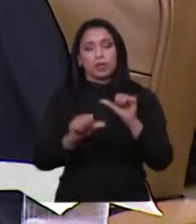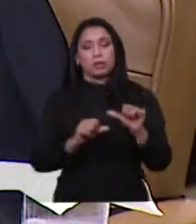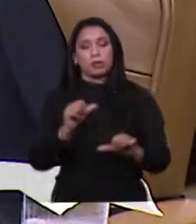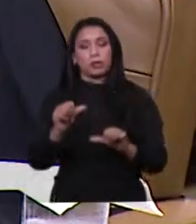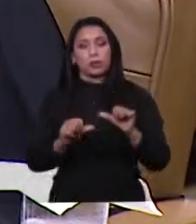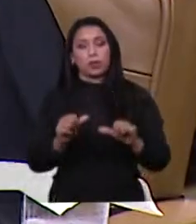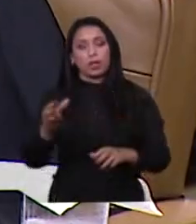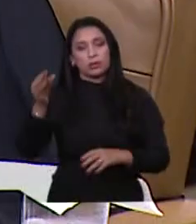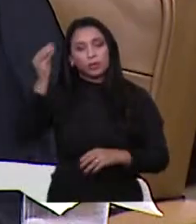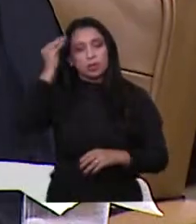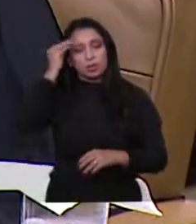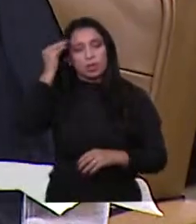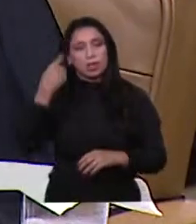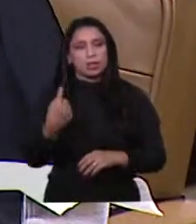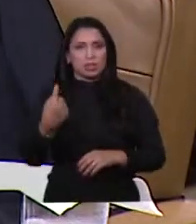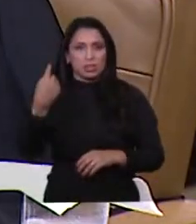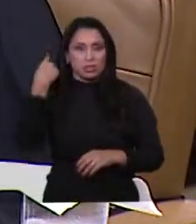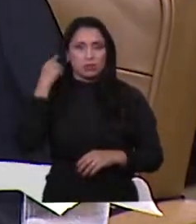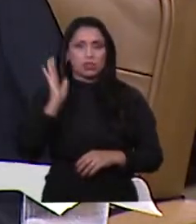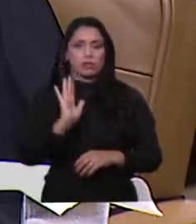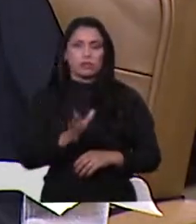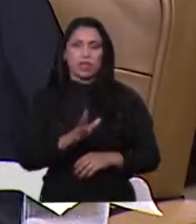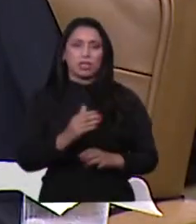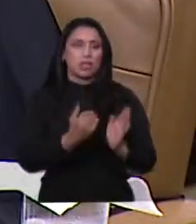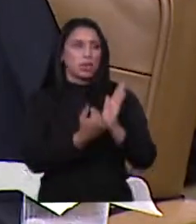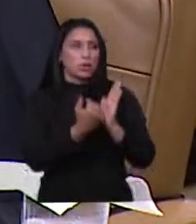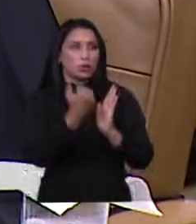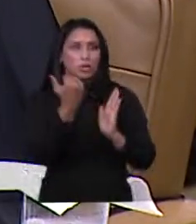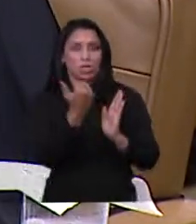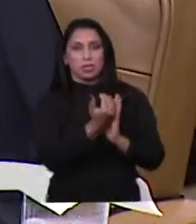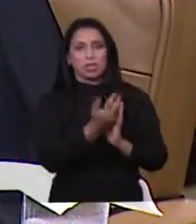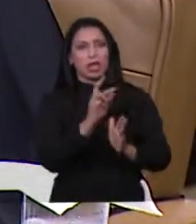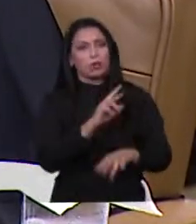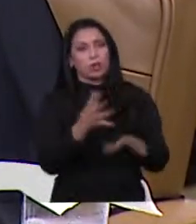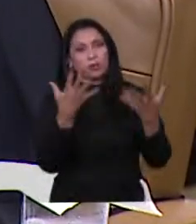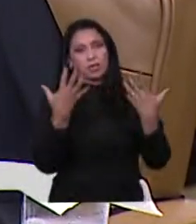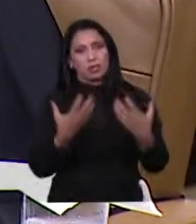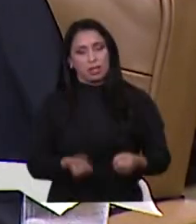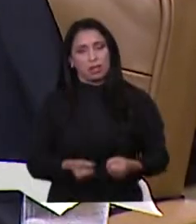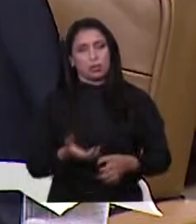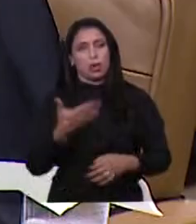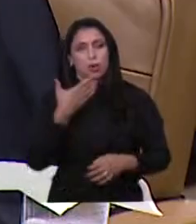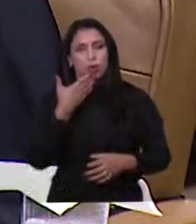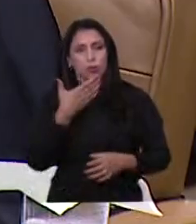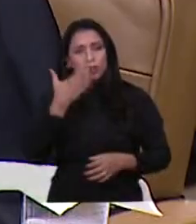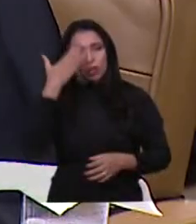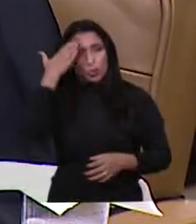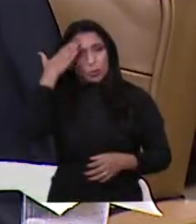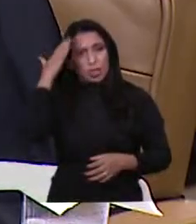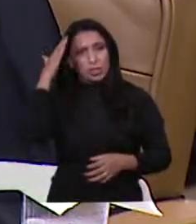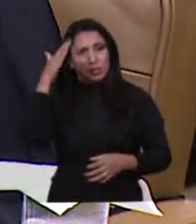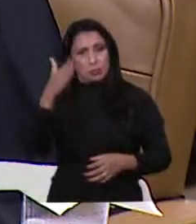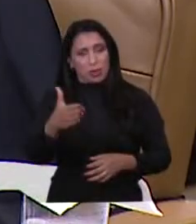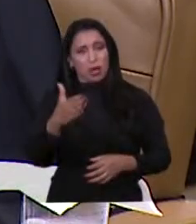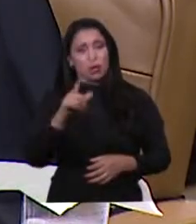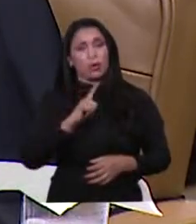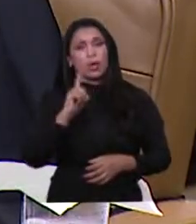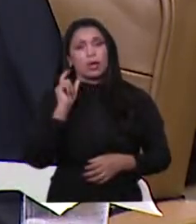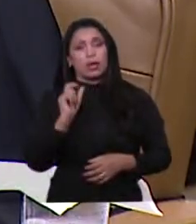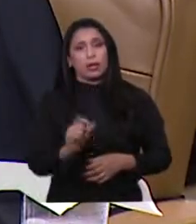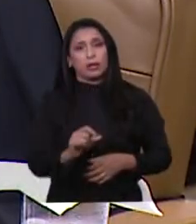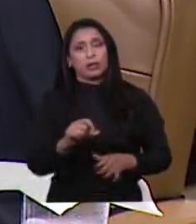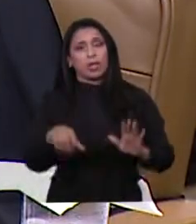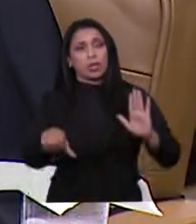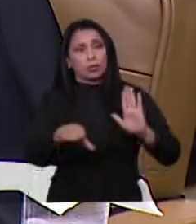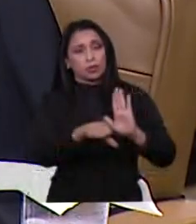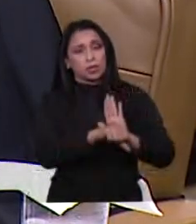compreensão lá assentada, portanto, também rejeito as preliminares. Quanto ao mérito, a materialidade e a autoria